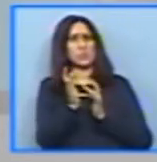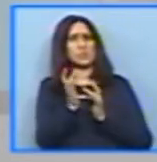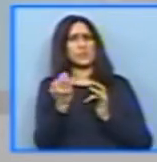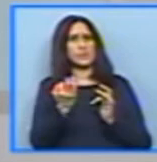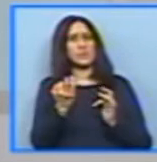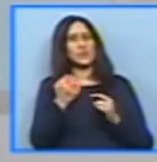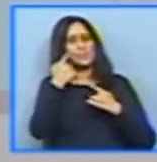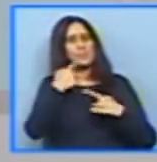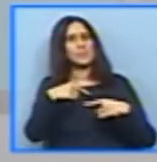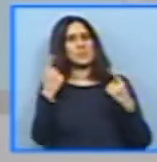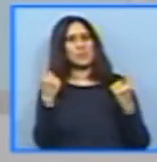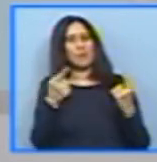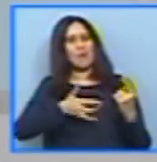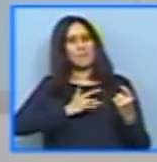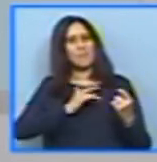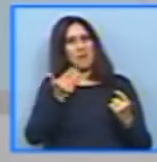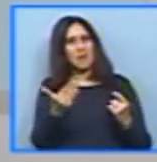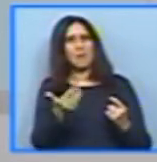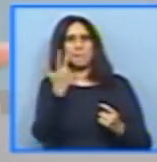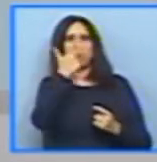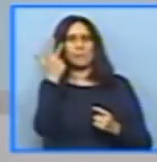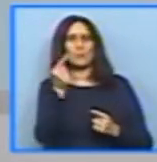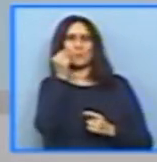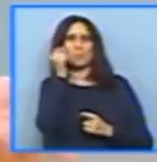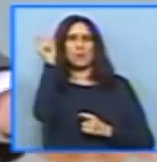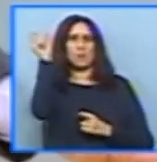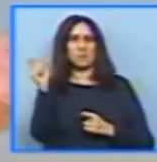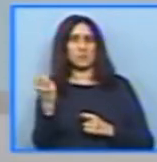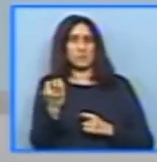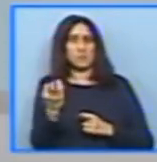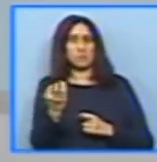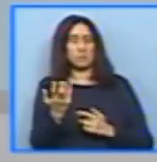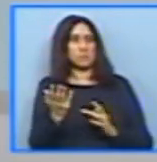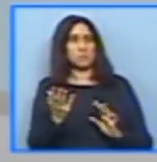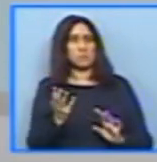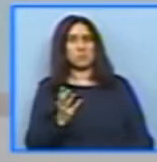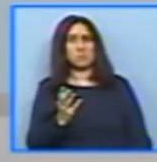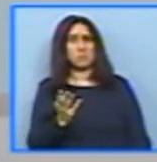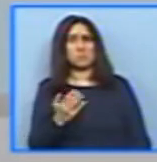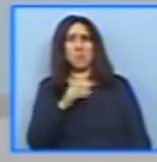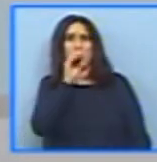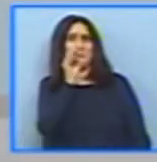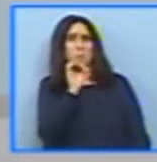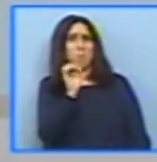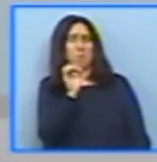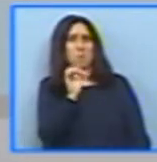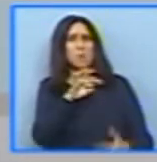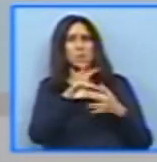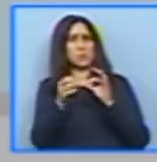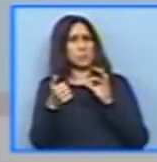a expressão desse amor pleno do Pai. E assim é que não nos admira nada numa boa